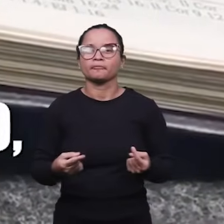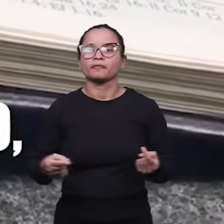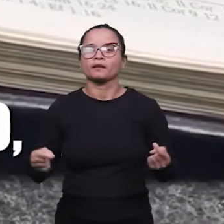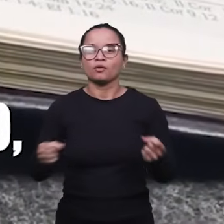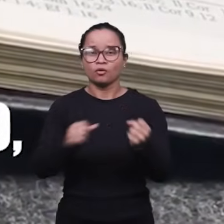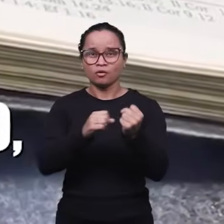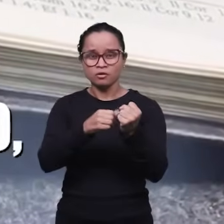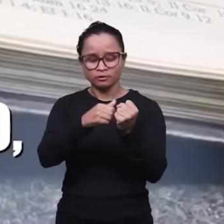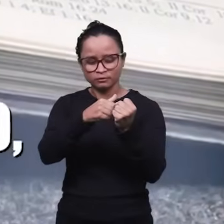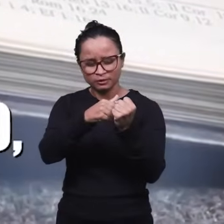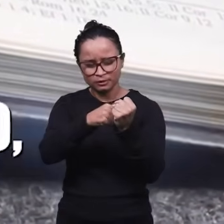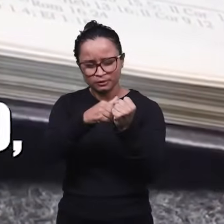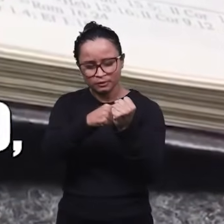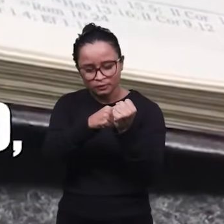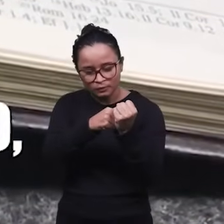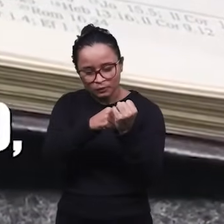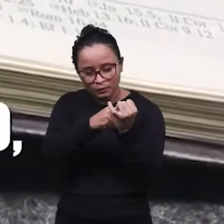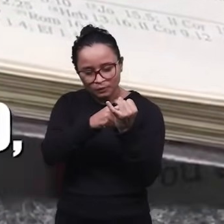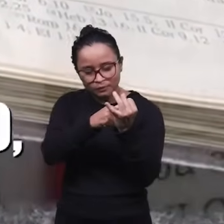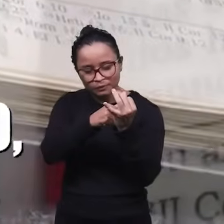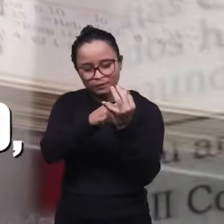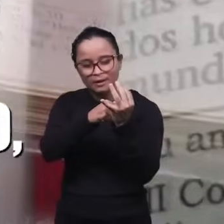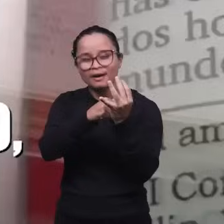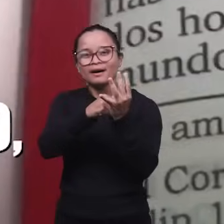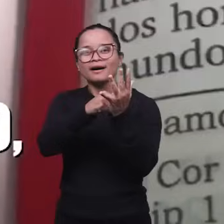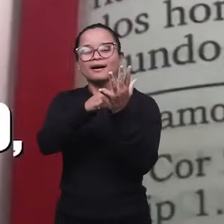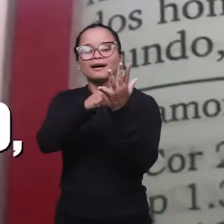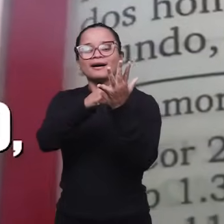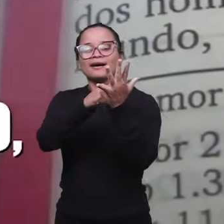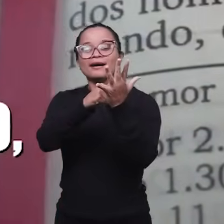Jesus, o mistério revelado,